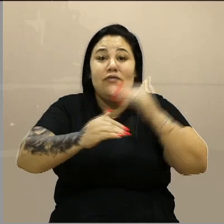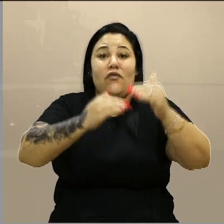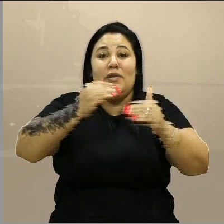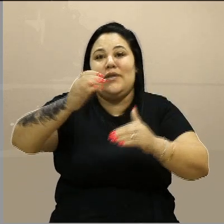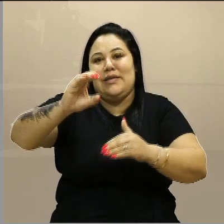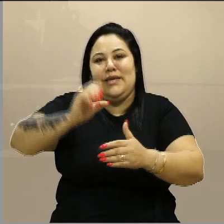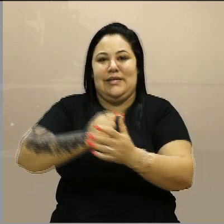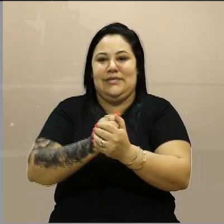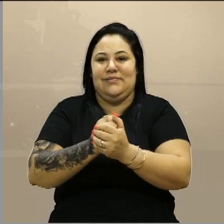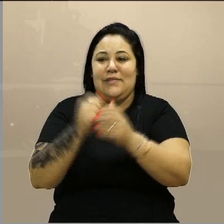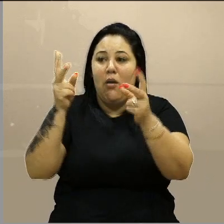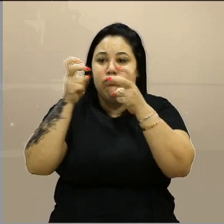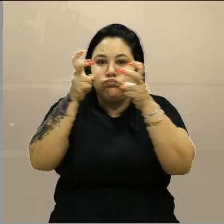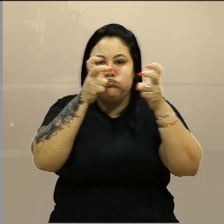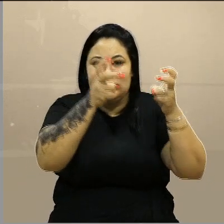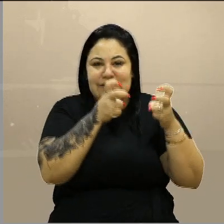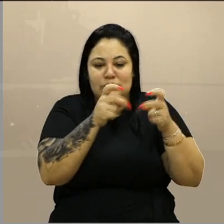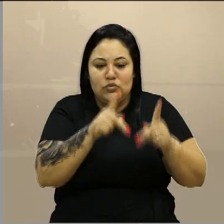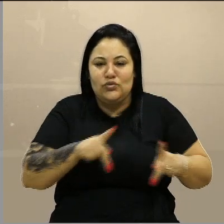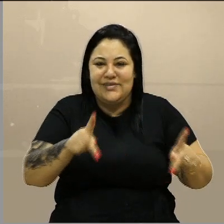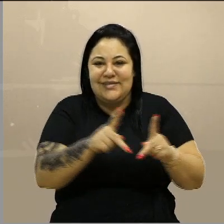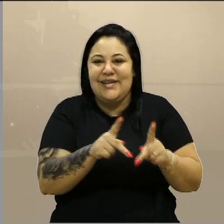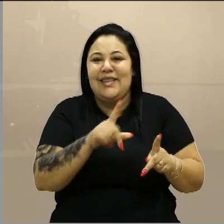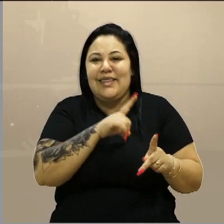essa percepção pública limitada se